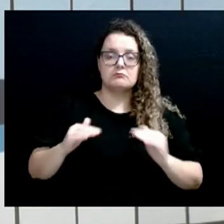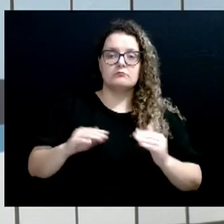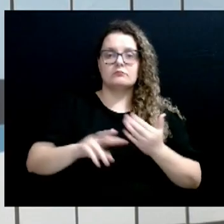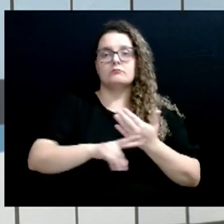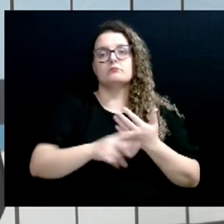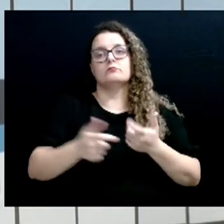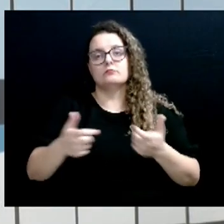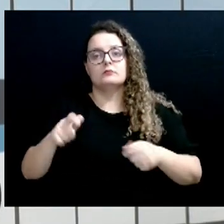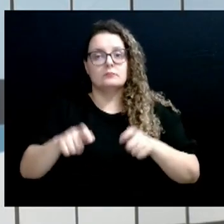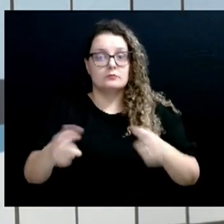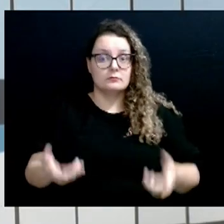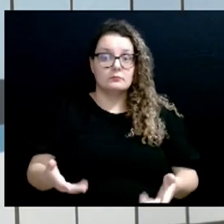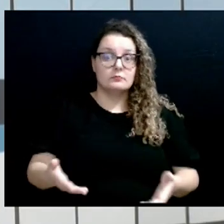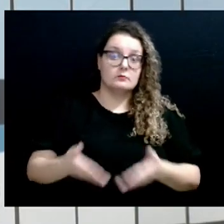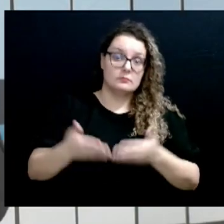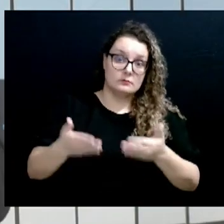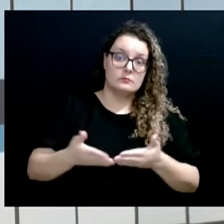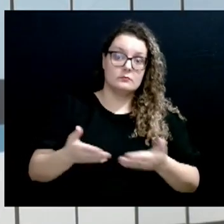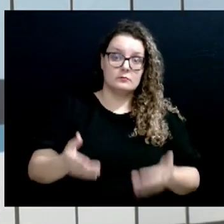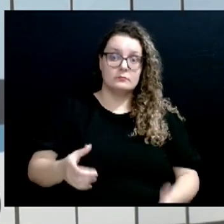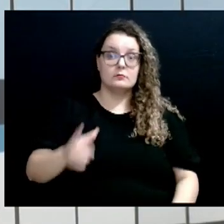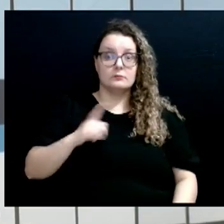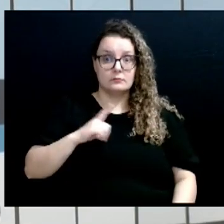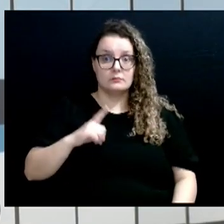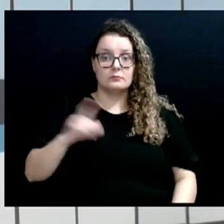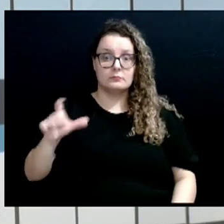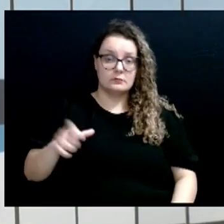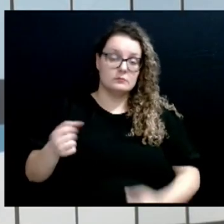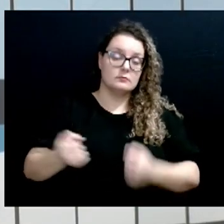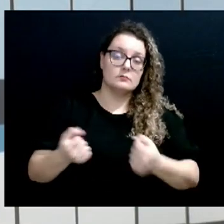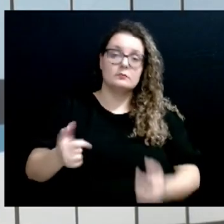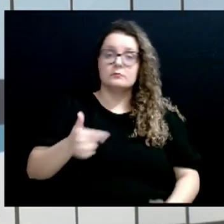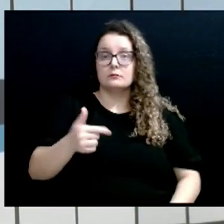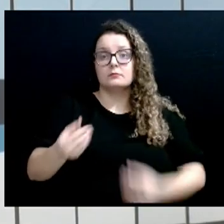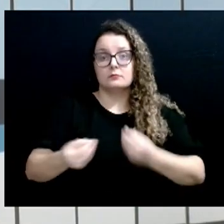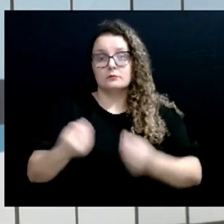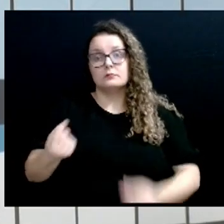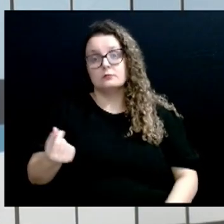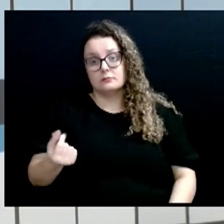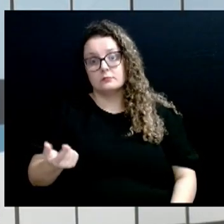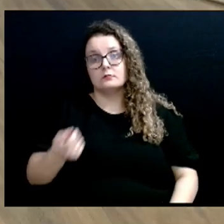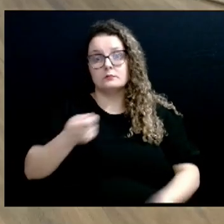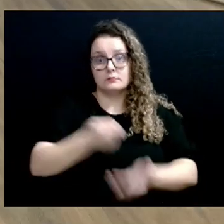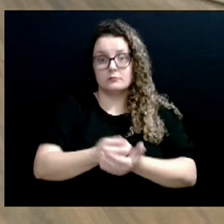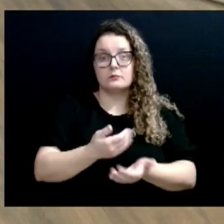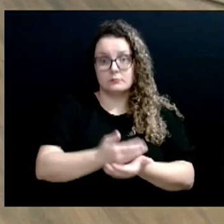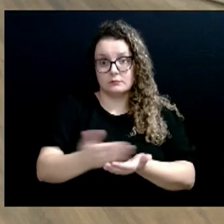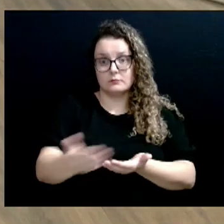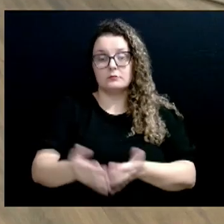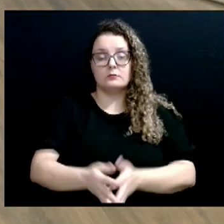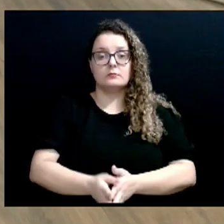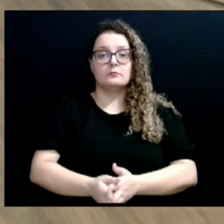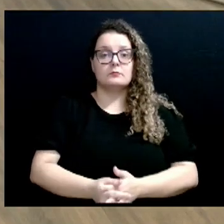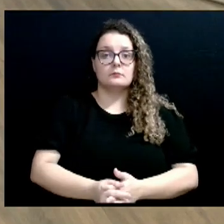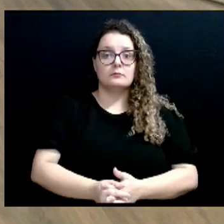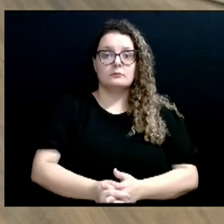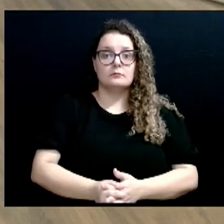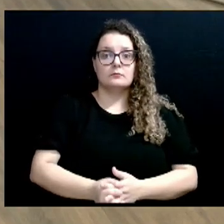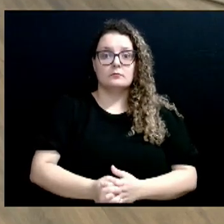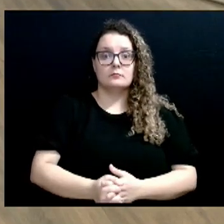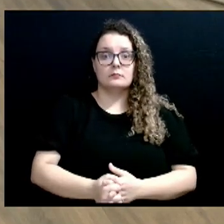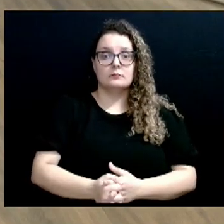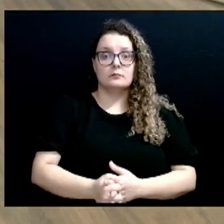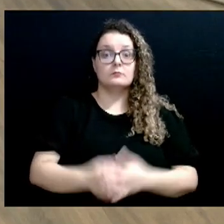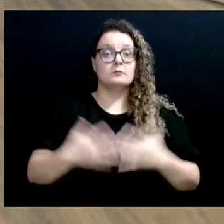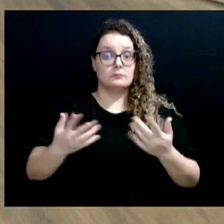pobre, né, que realmente esteja com a intenção de tirar a carta e não tenha condições financeiras de iniciar esse processo. Esse foi o ponto de